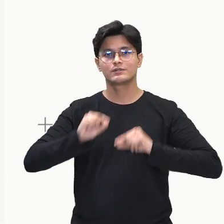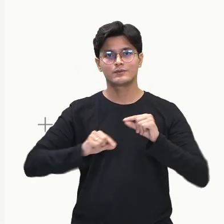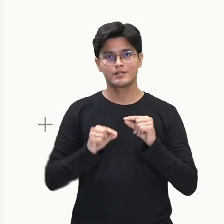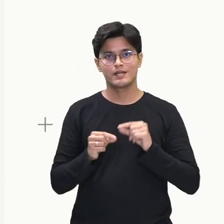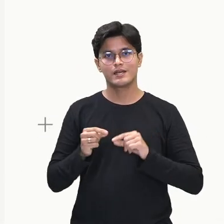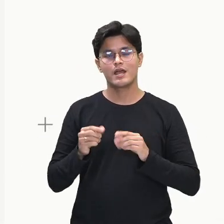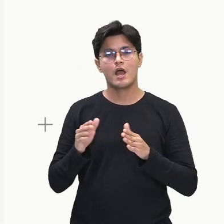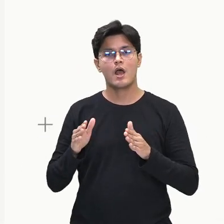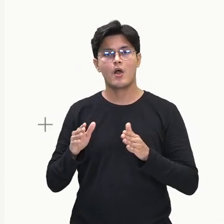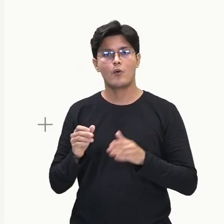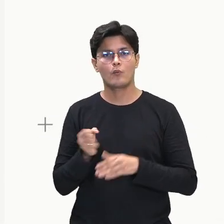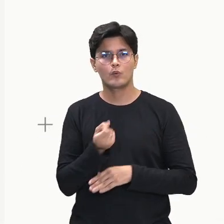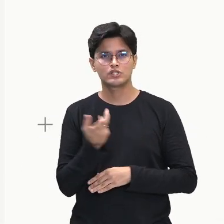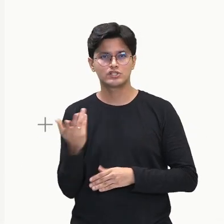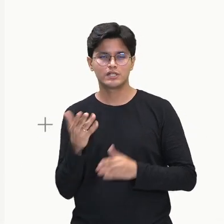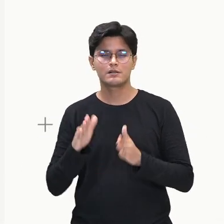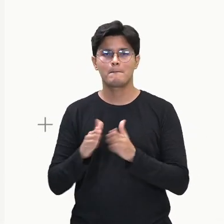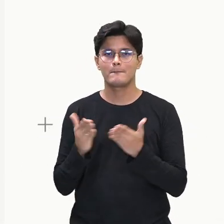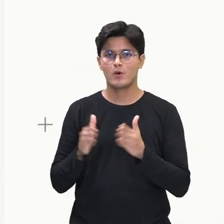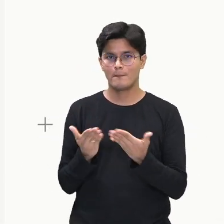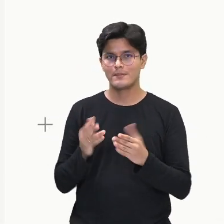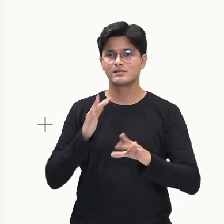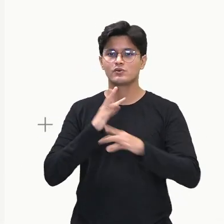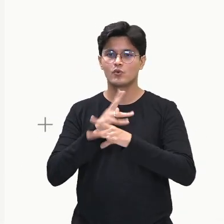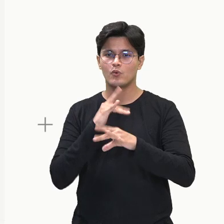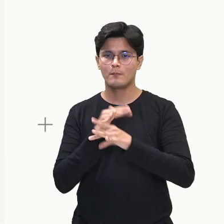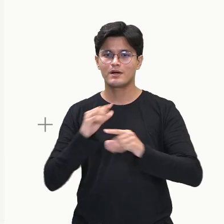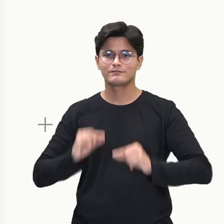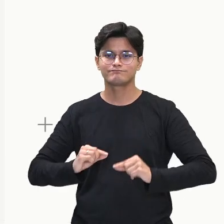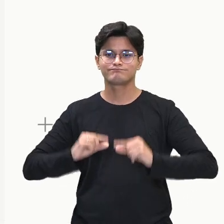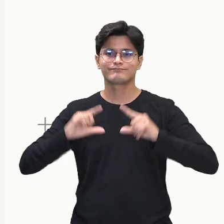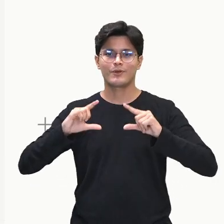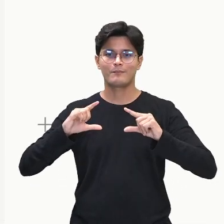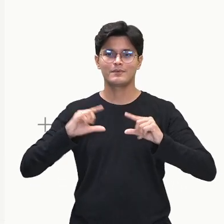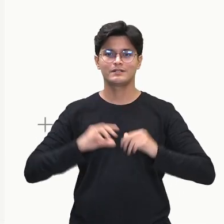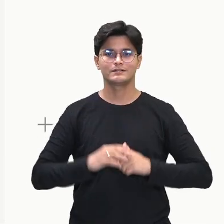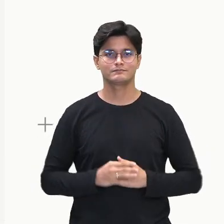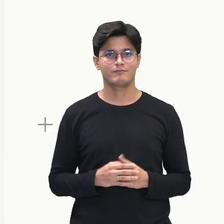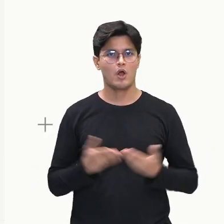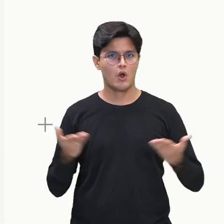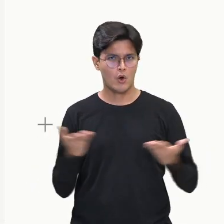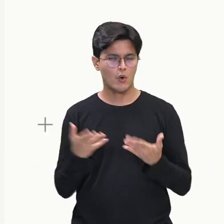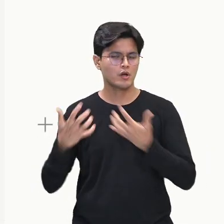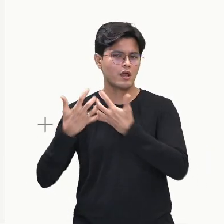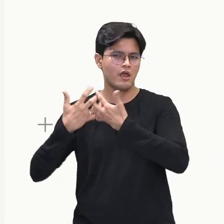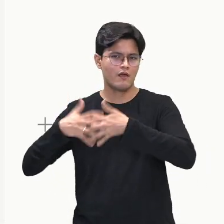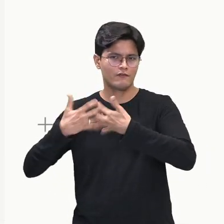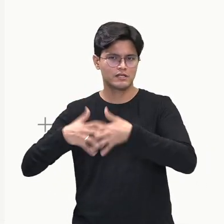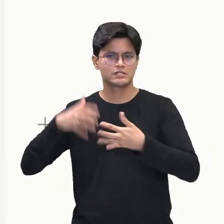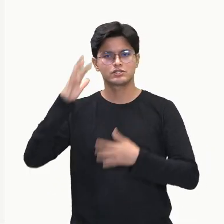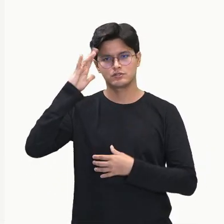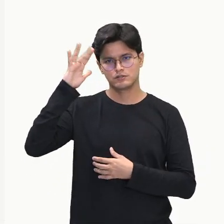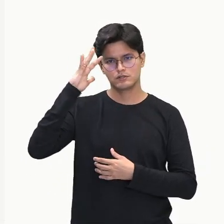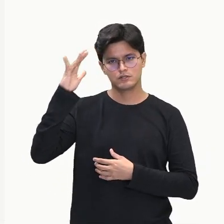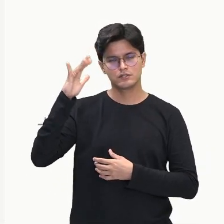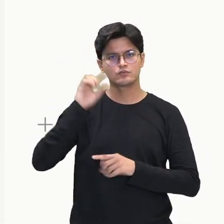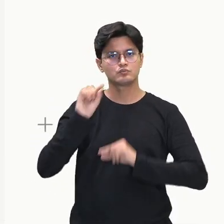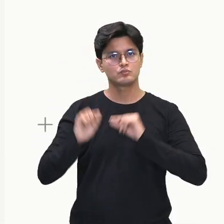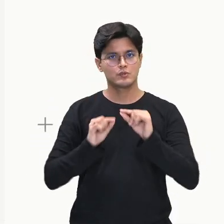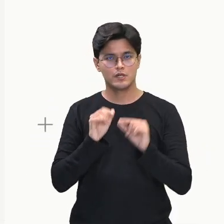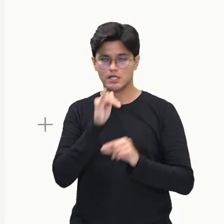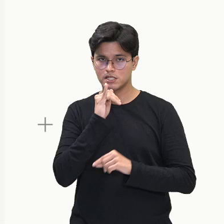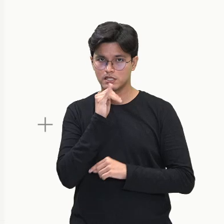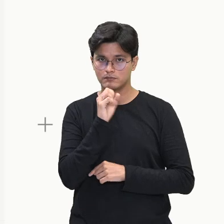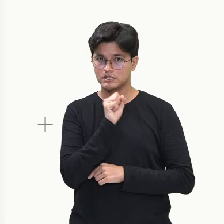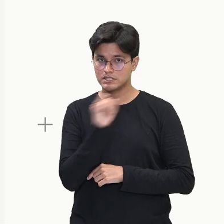pobreza urbana. Vamos refletir um pouco no que está sendo dito aqui. Se você não tem emprego, se você não tem uma